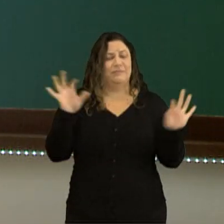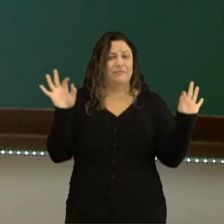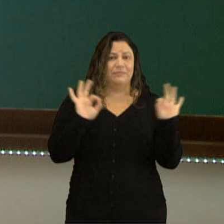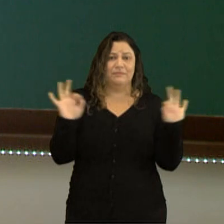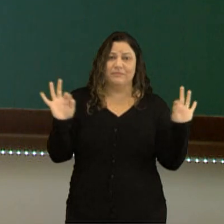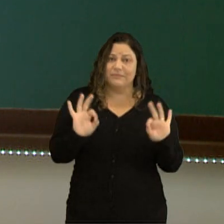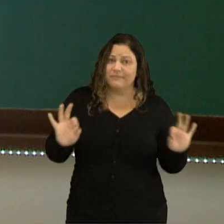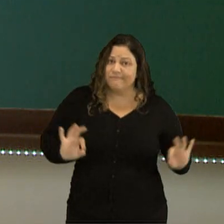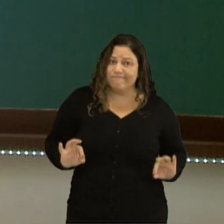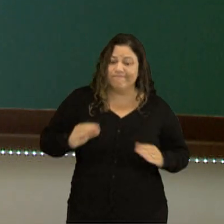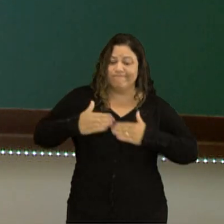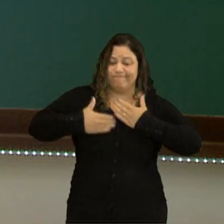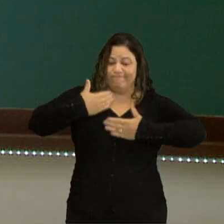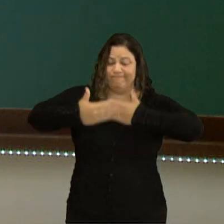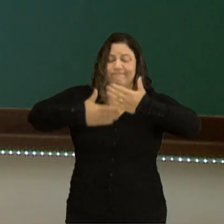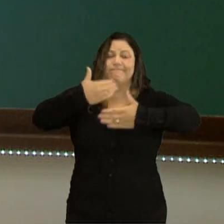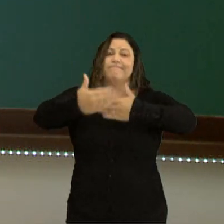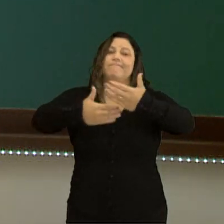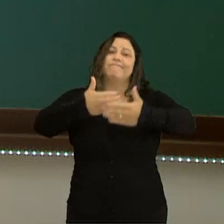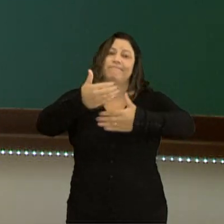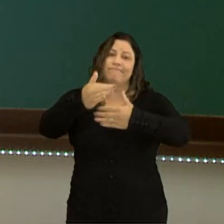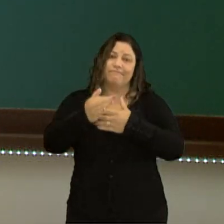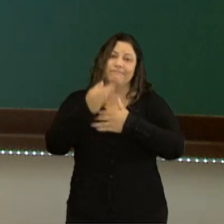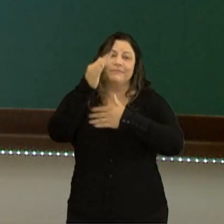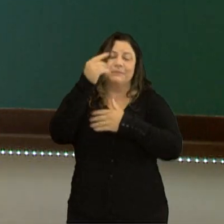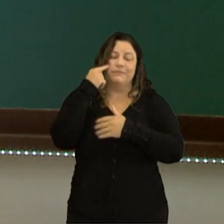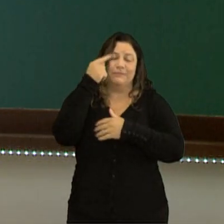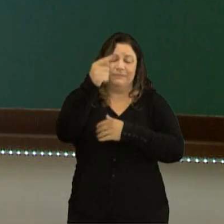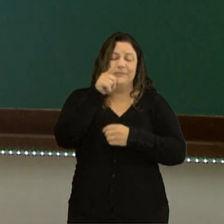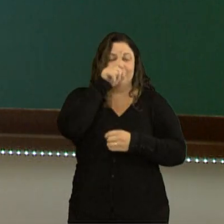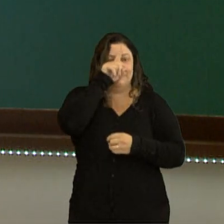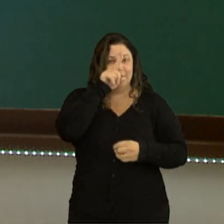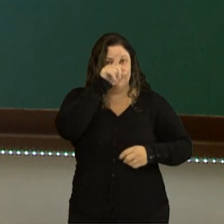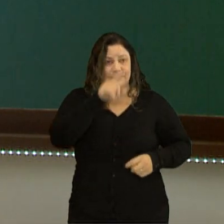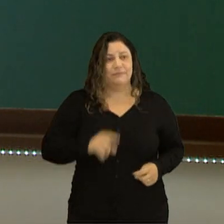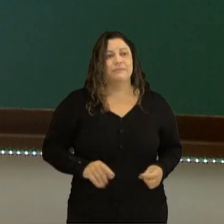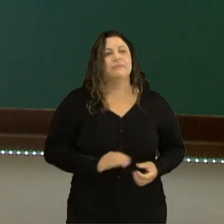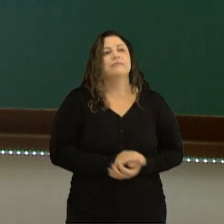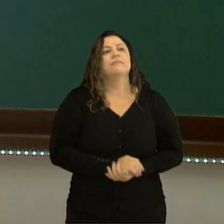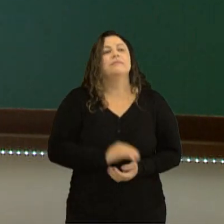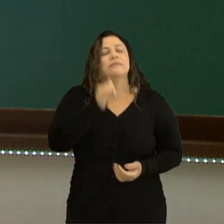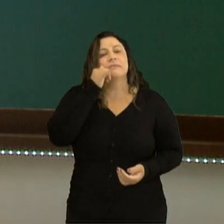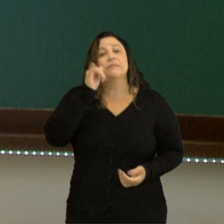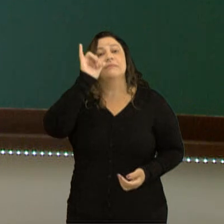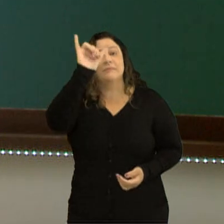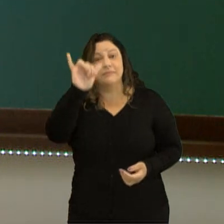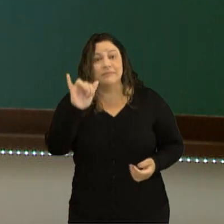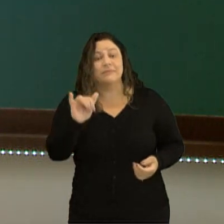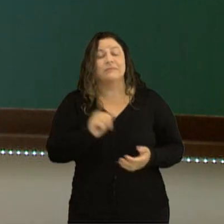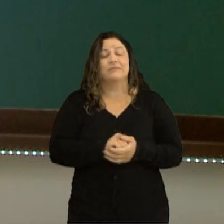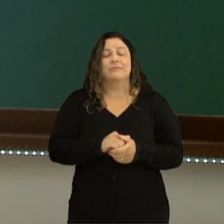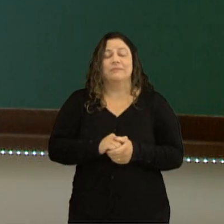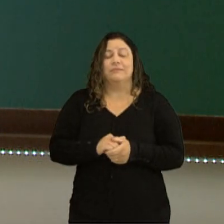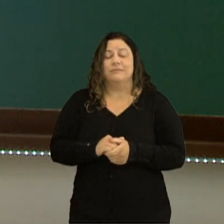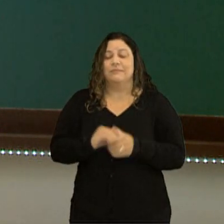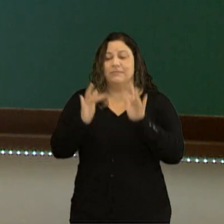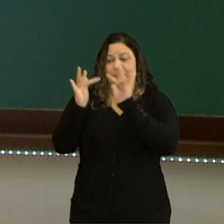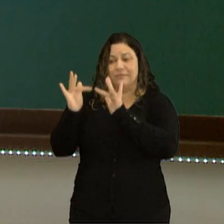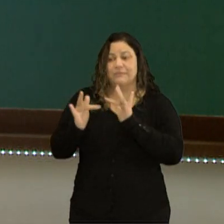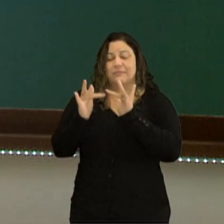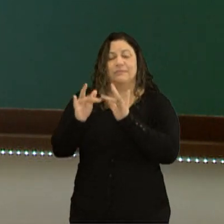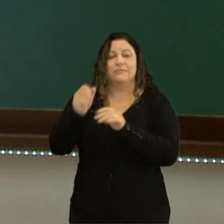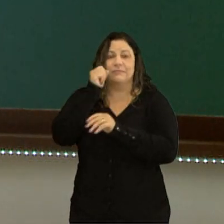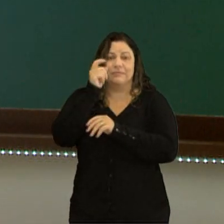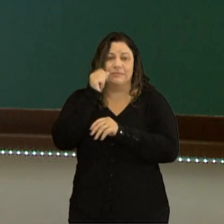Mas que mais para frente ela pode refletir com algumas gravidades. Evitar o contato, então, com os gatinhos desconhecidos e lavar